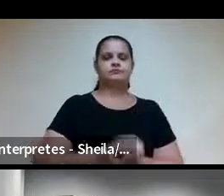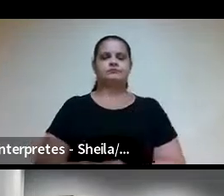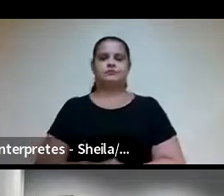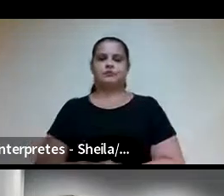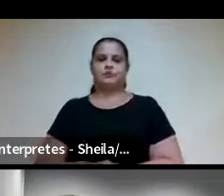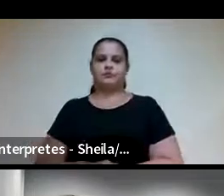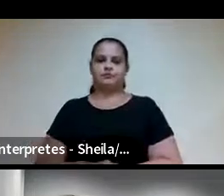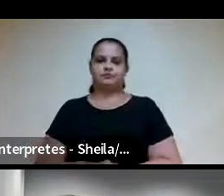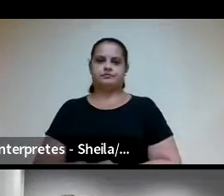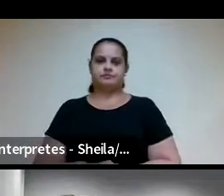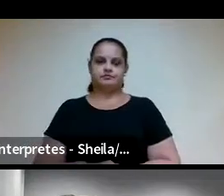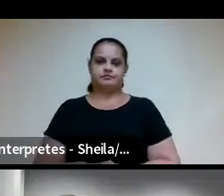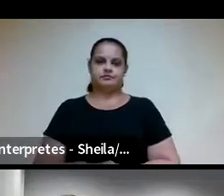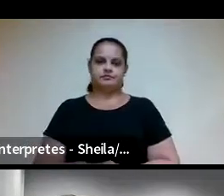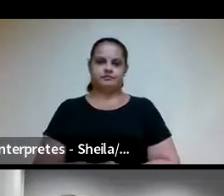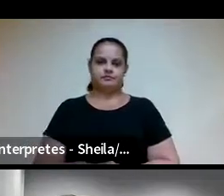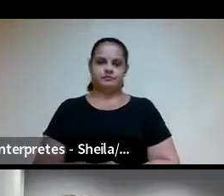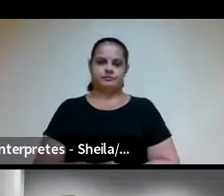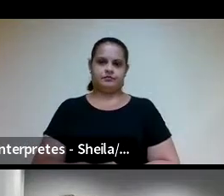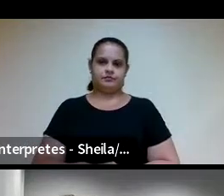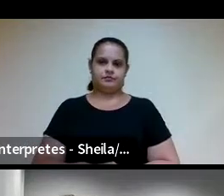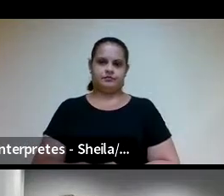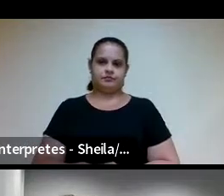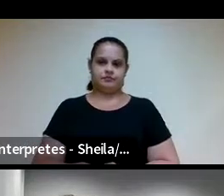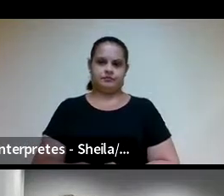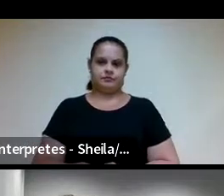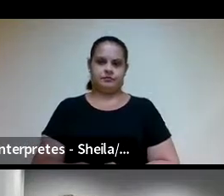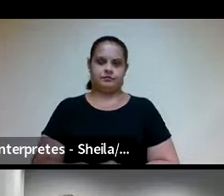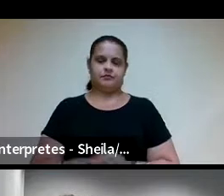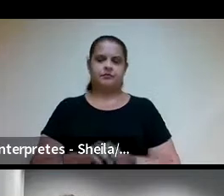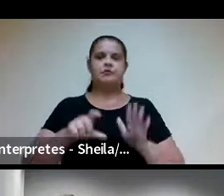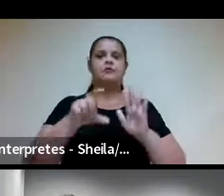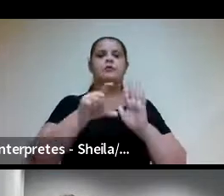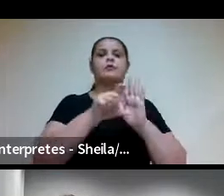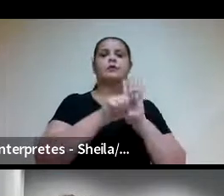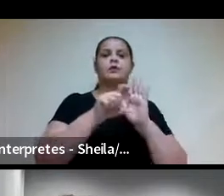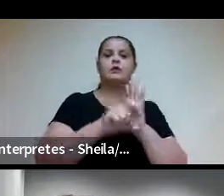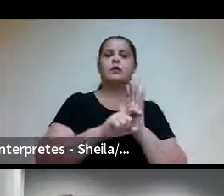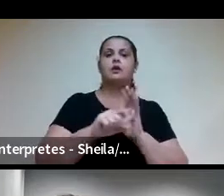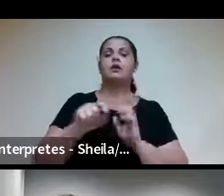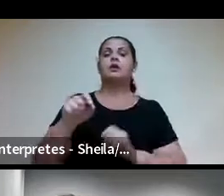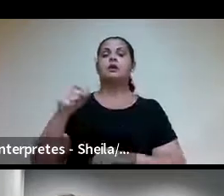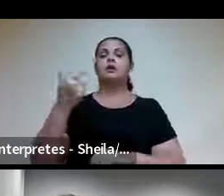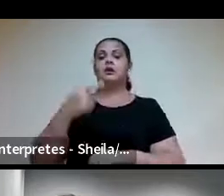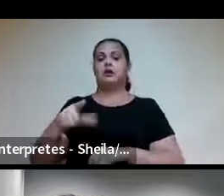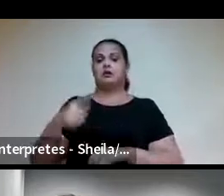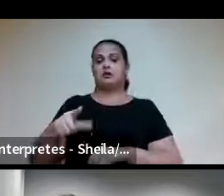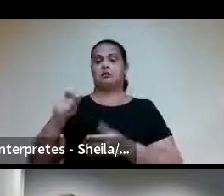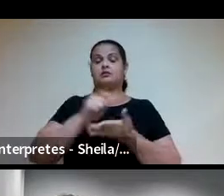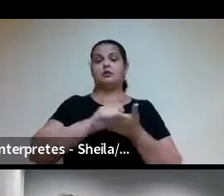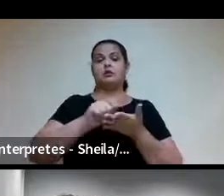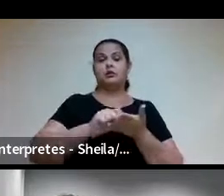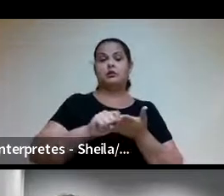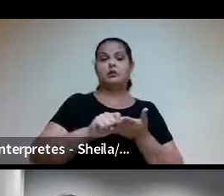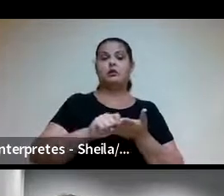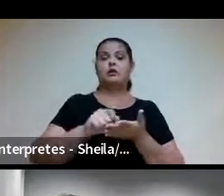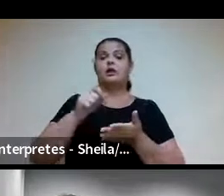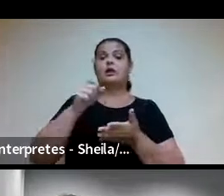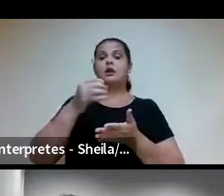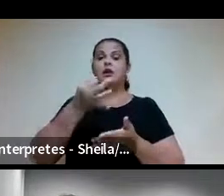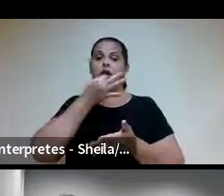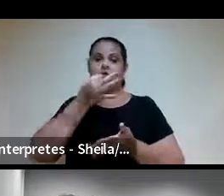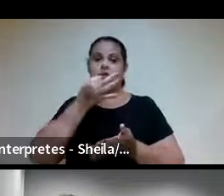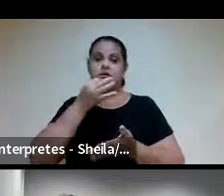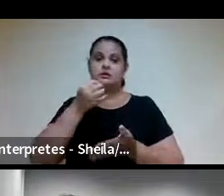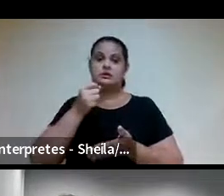foi citado pelo advogado, o parágrafo diz que em não se fazendo o cadastro, a citação tem que ser lá na sede da